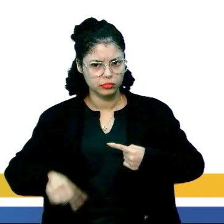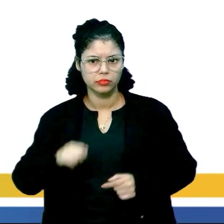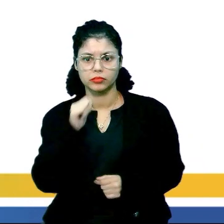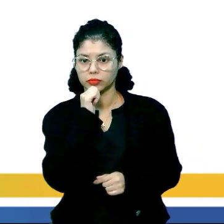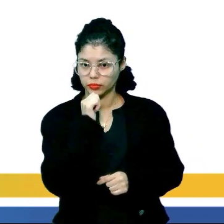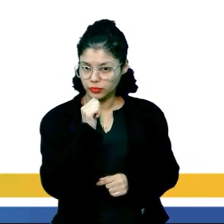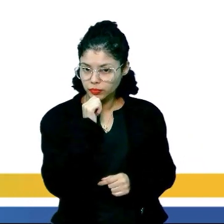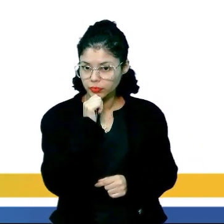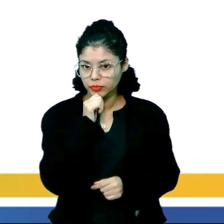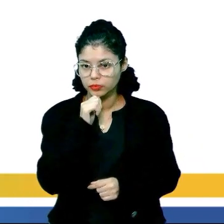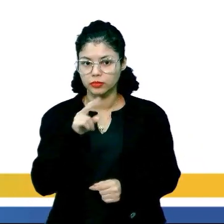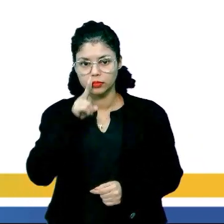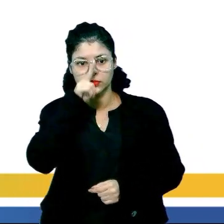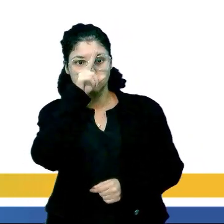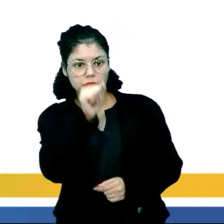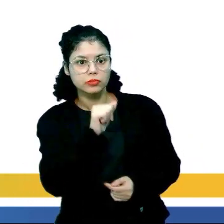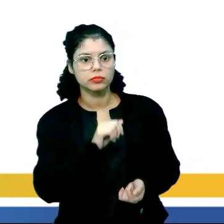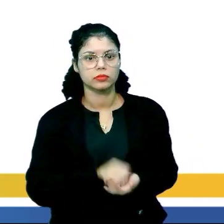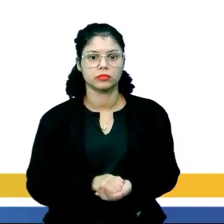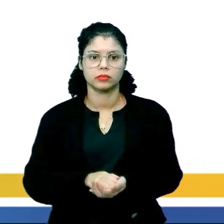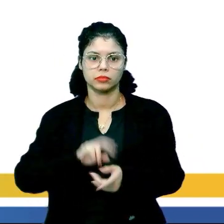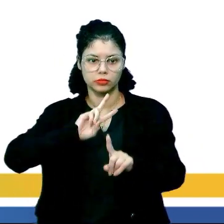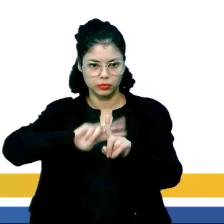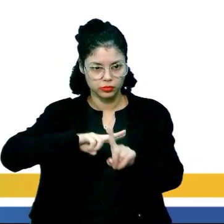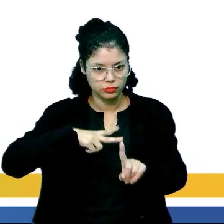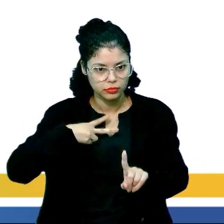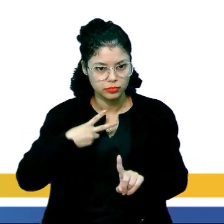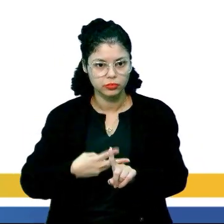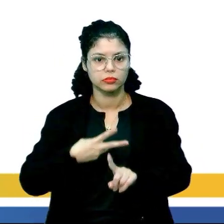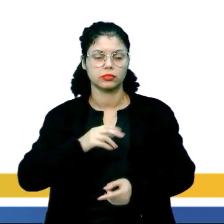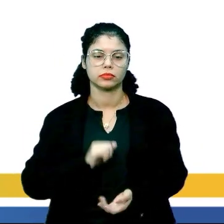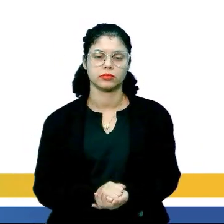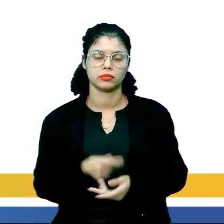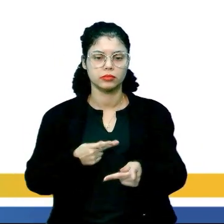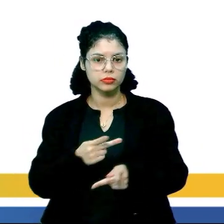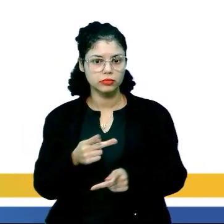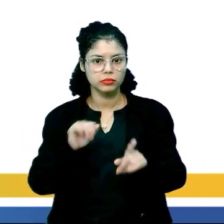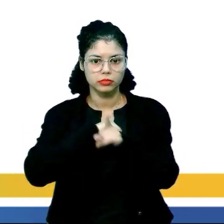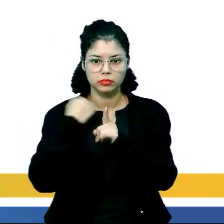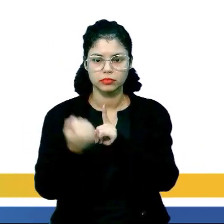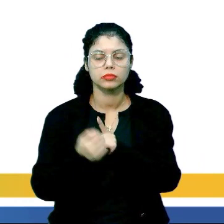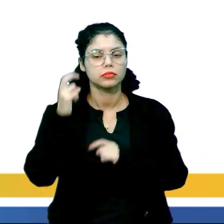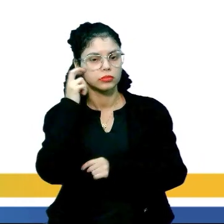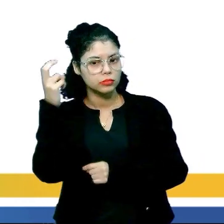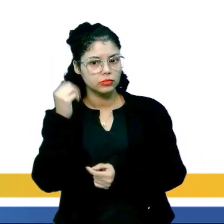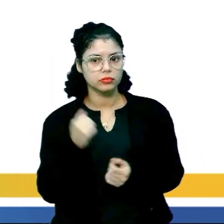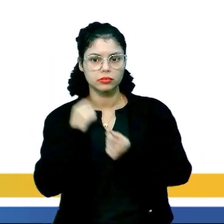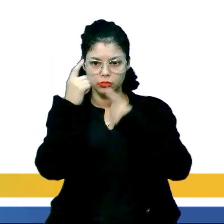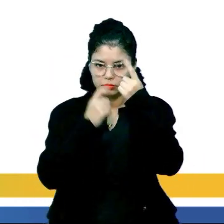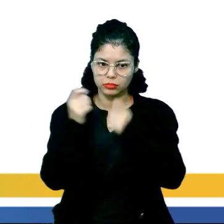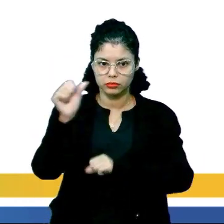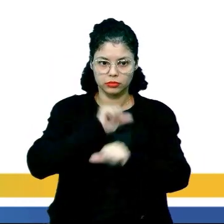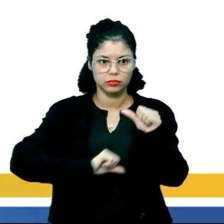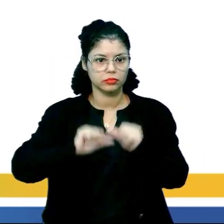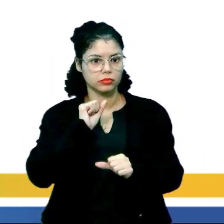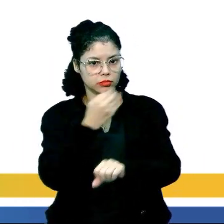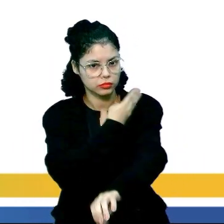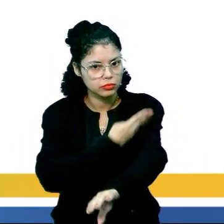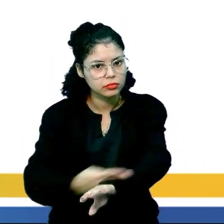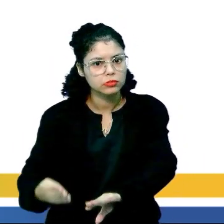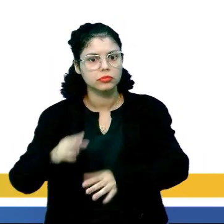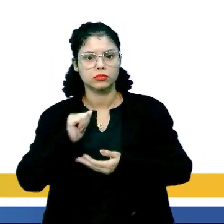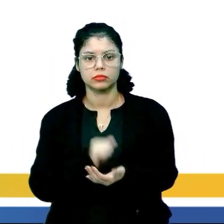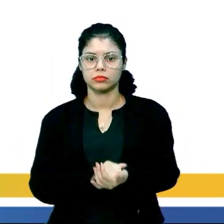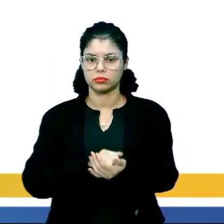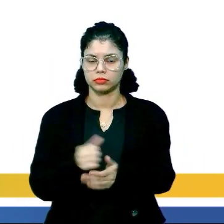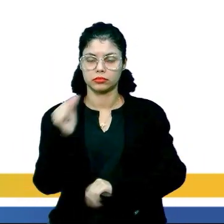plano político, apesar de seus fortes desdobramentos nos planos sociais e culturais expressos na